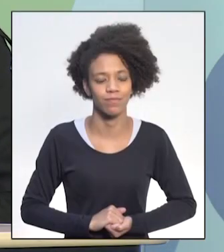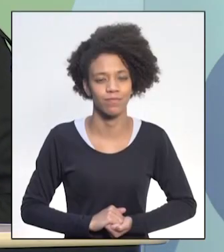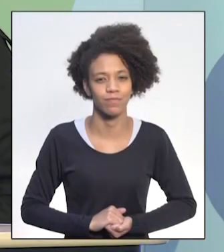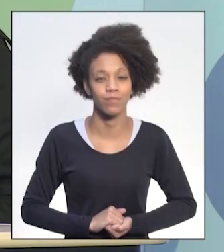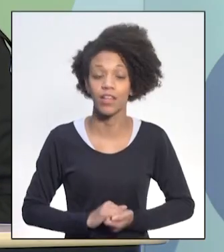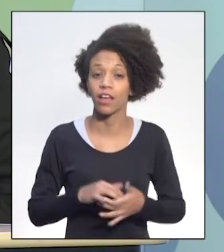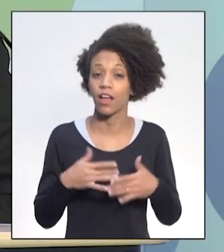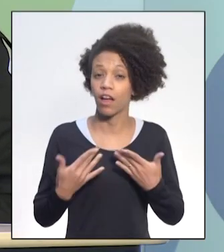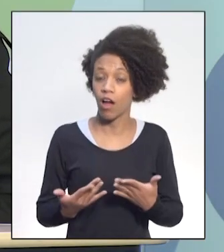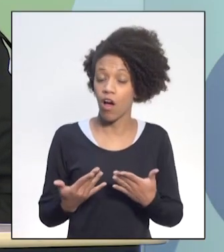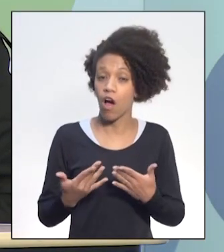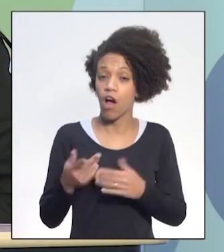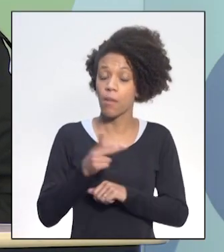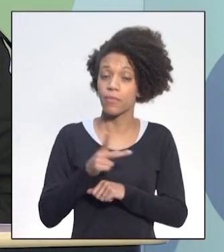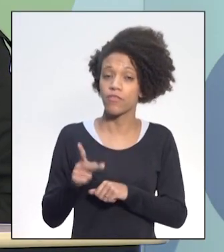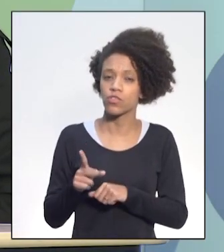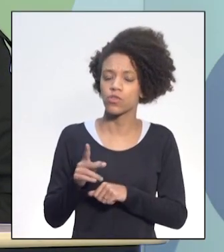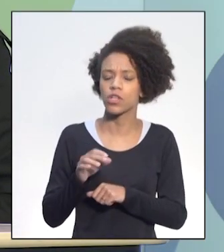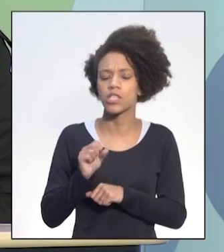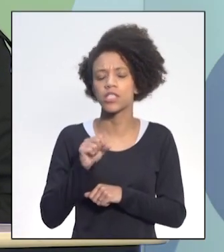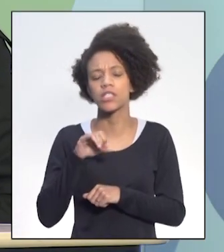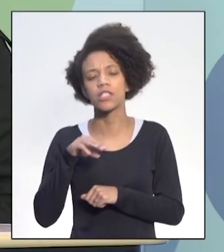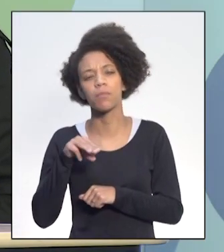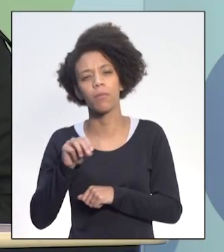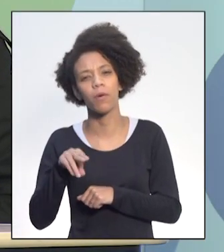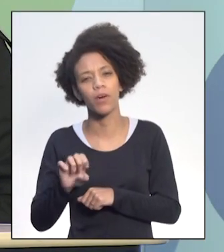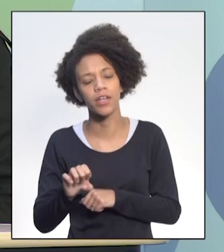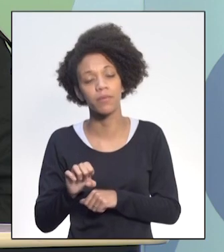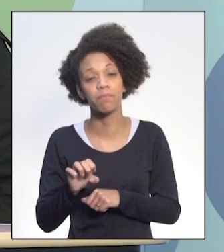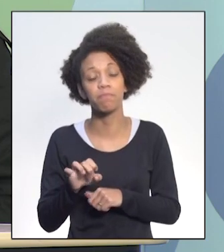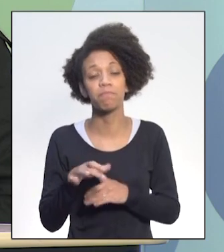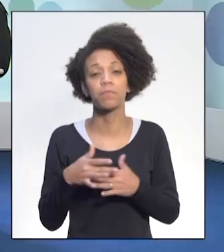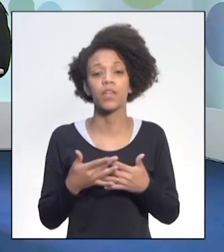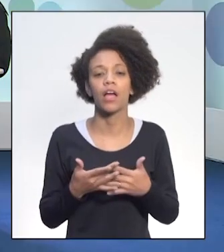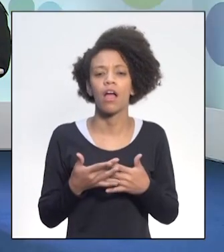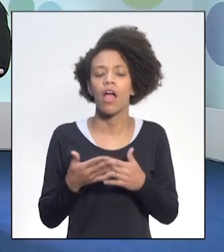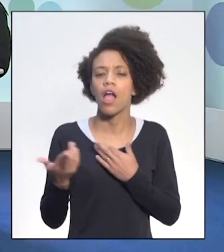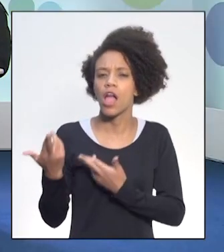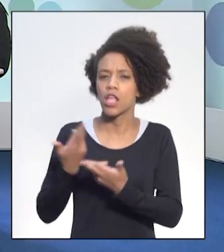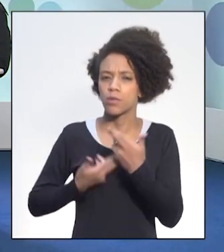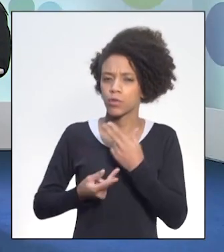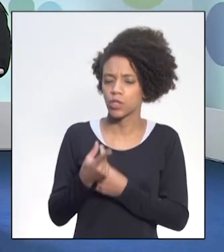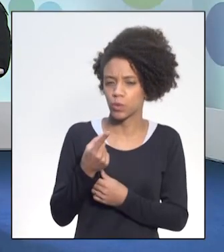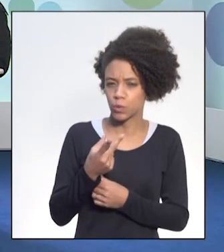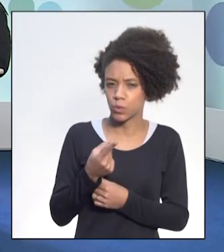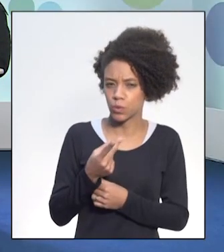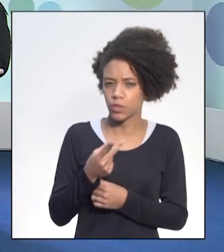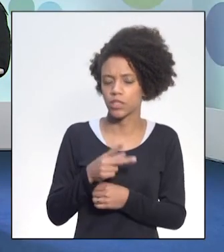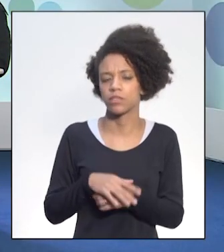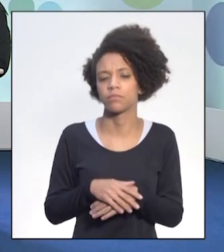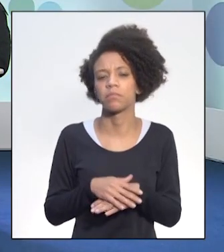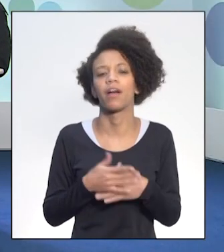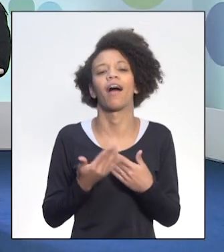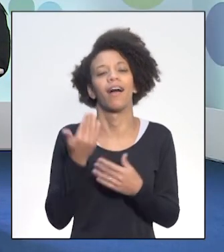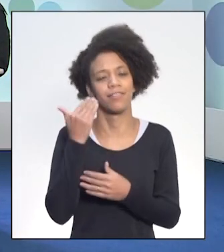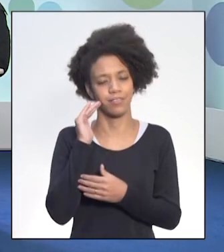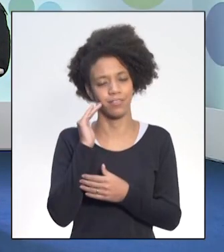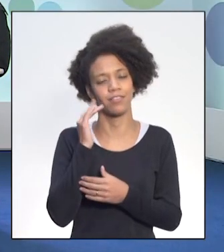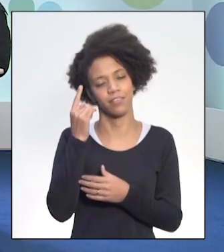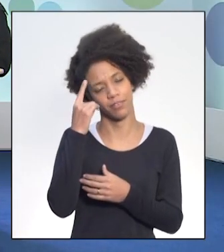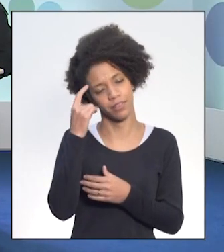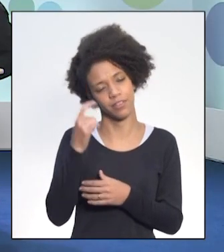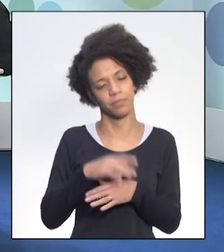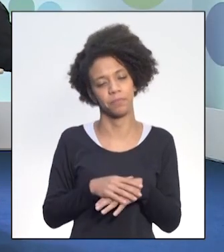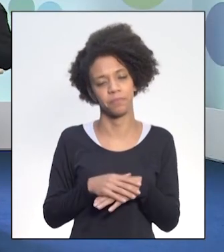Olha só, professora Simone, a grande maioria aqui respondeu 12. Então eles entenderam a ideia.